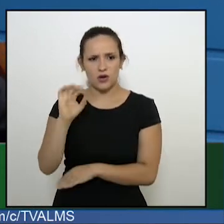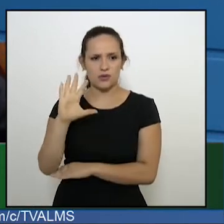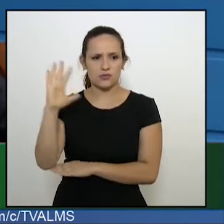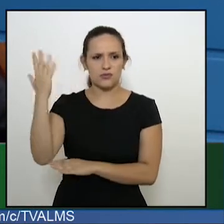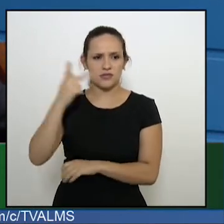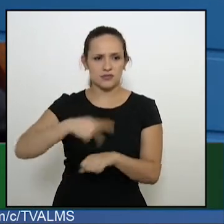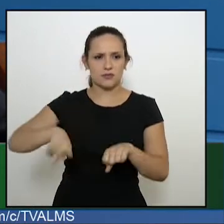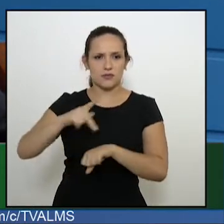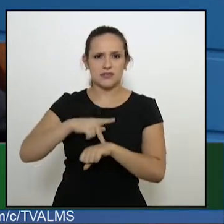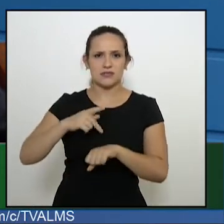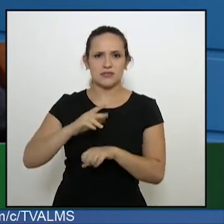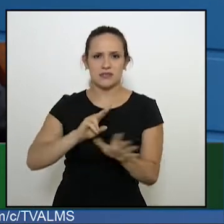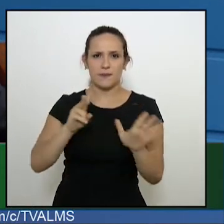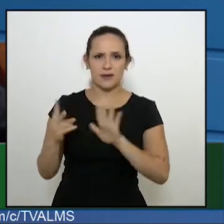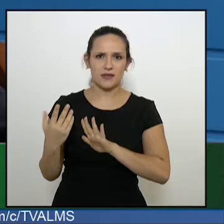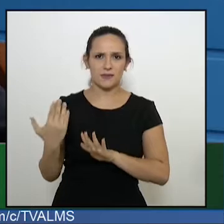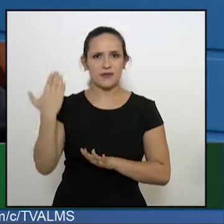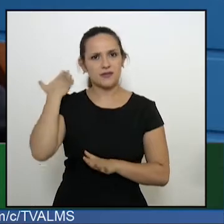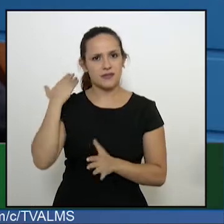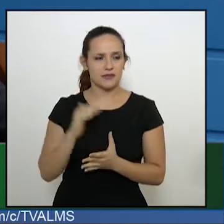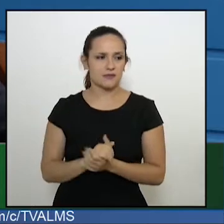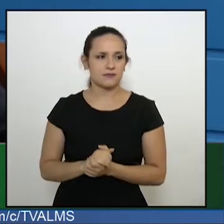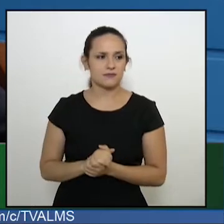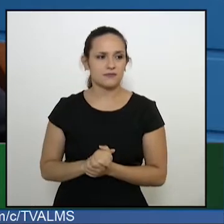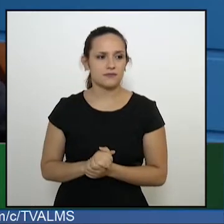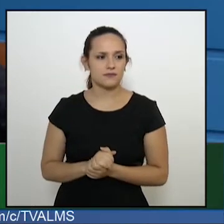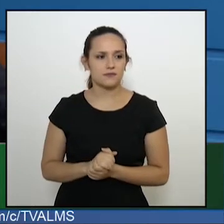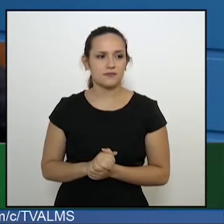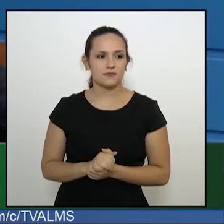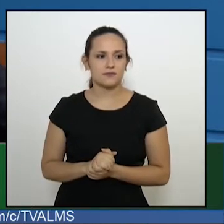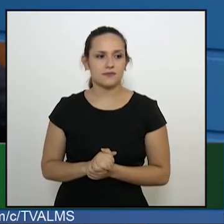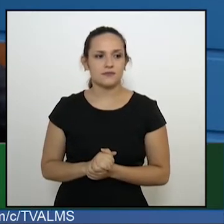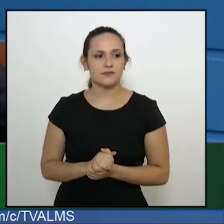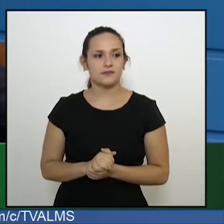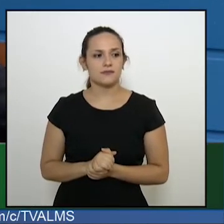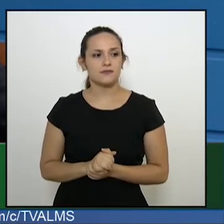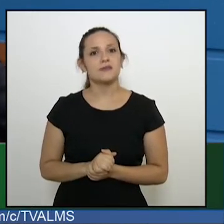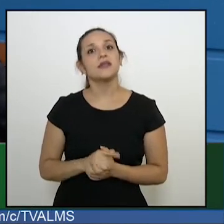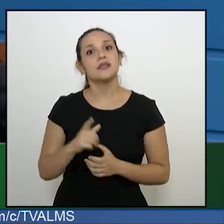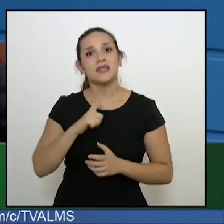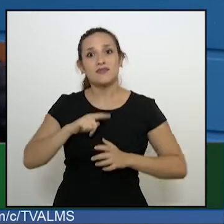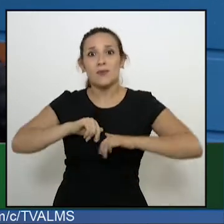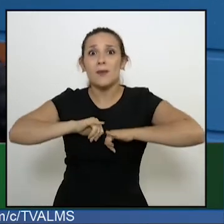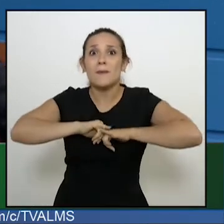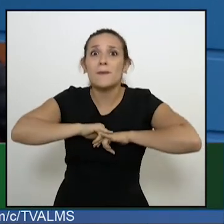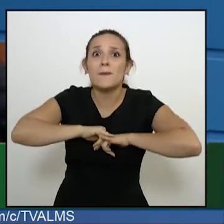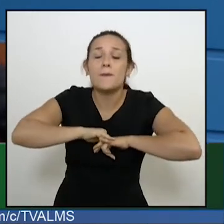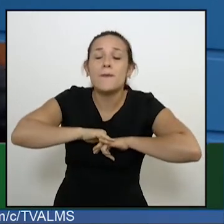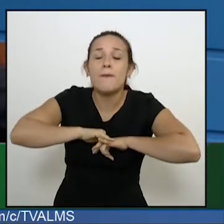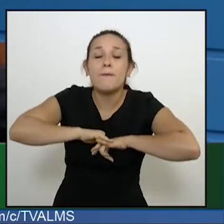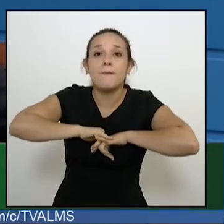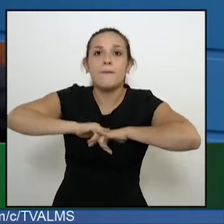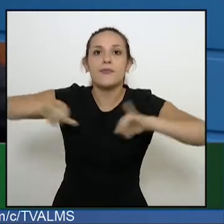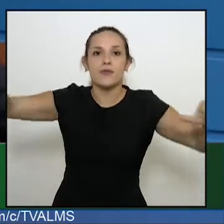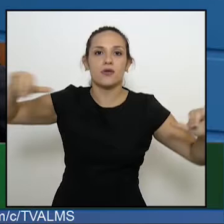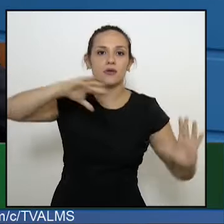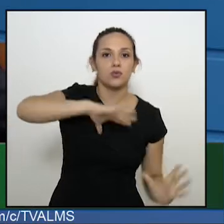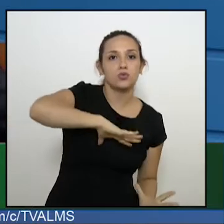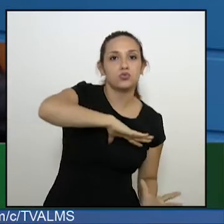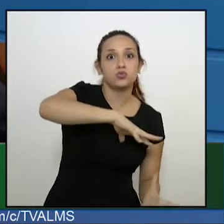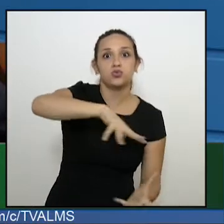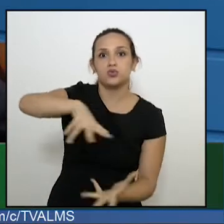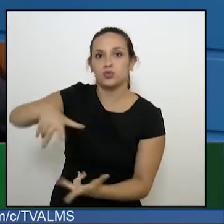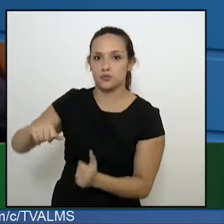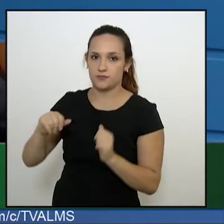na semana passada e que teve uma repercussão internacional, que foi o